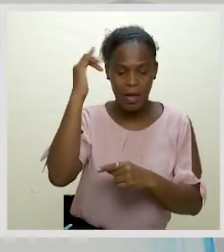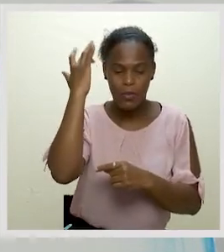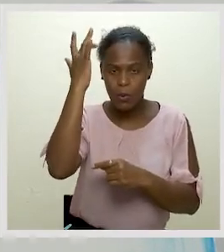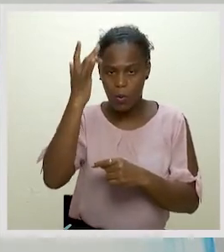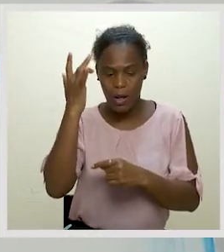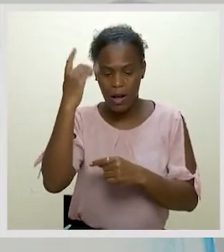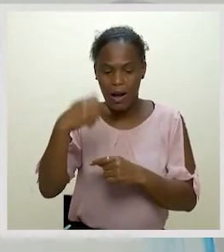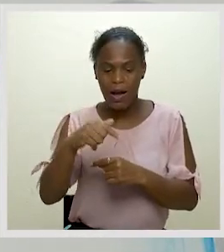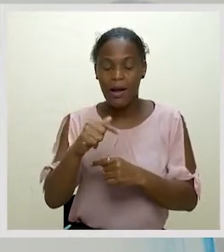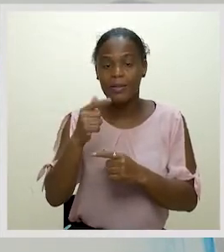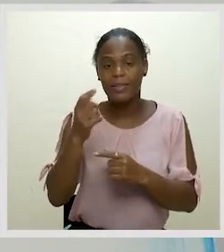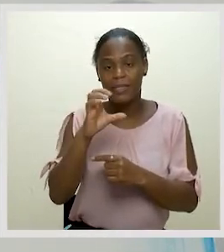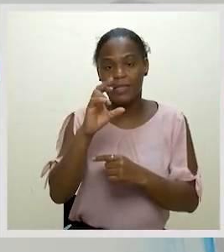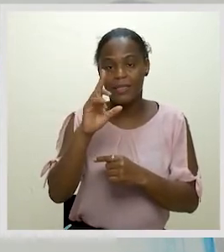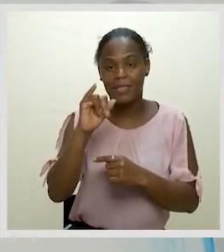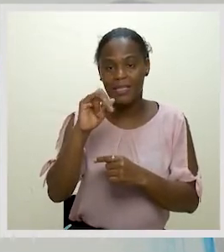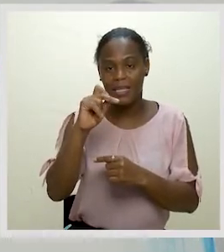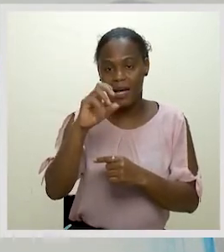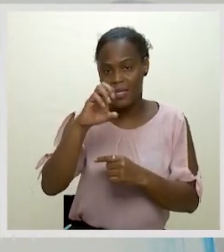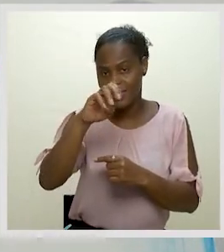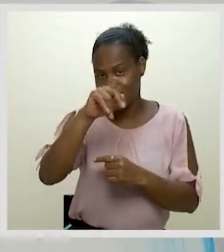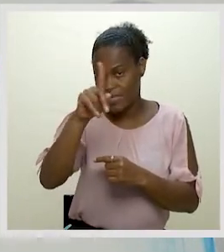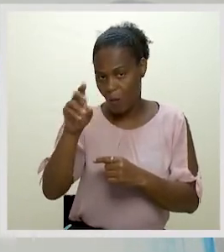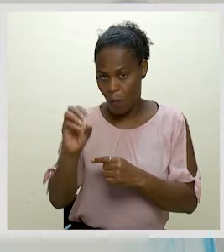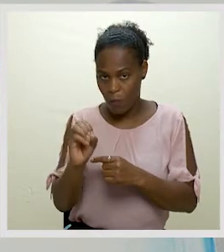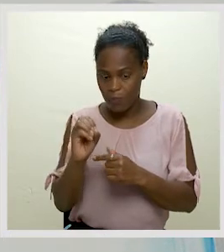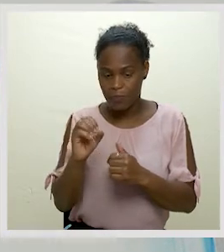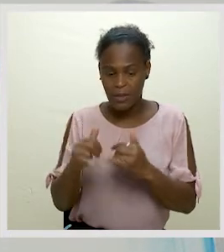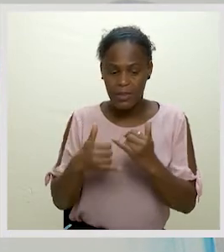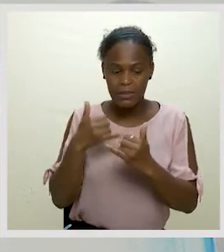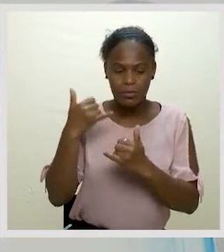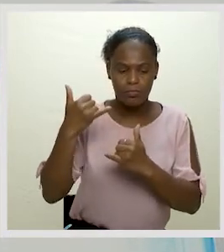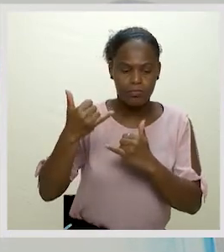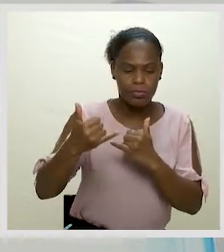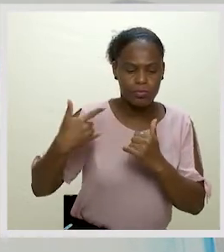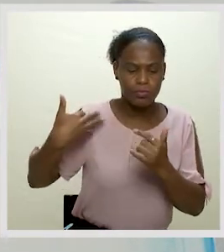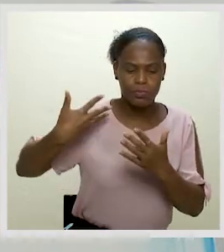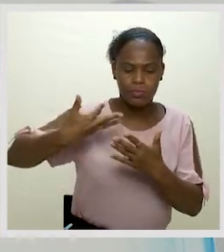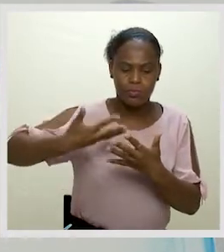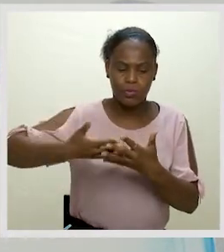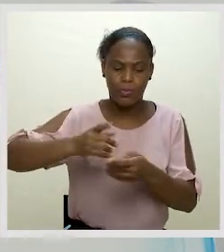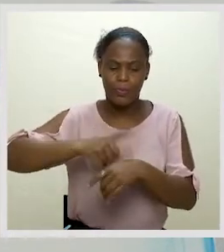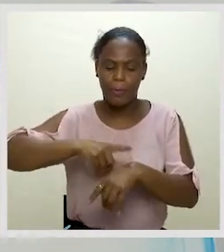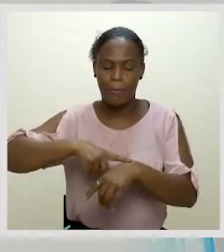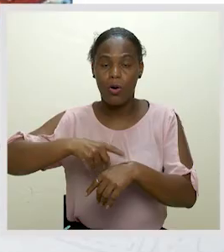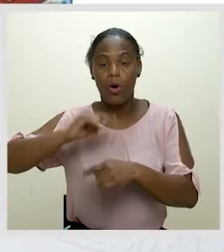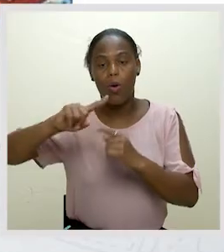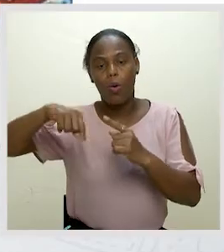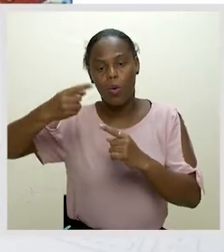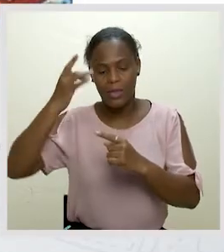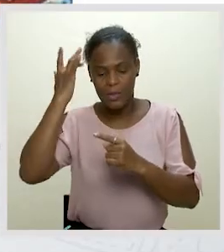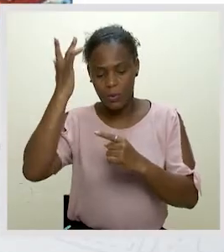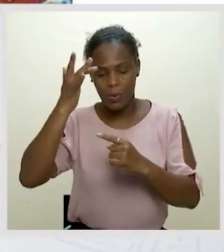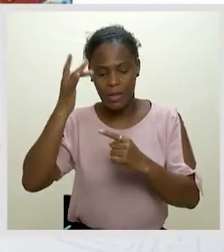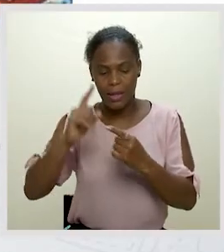a teoria da criação. Depois, ao longo do tempo, veio a surgir